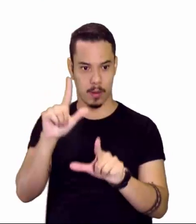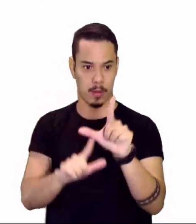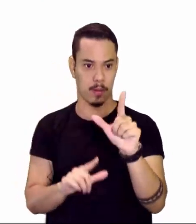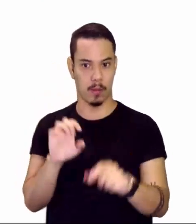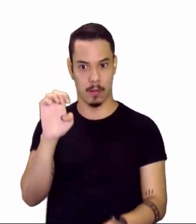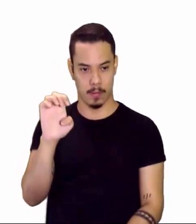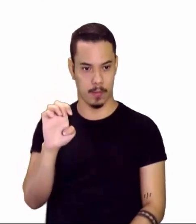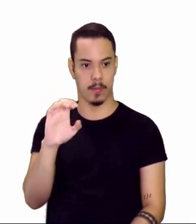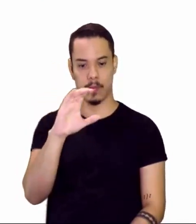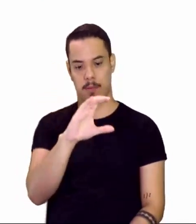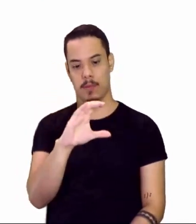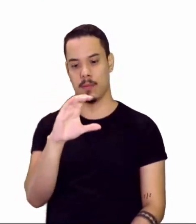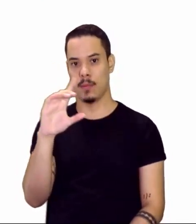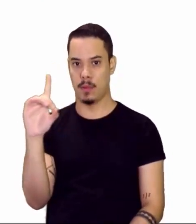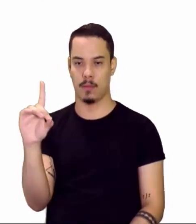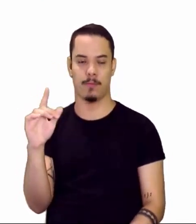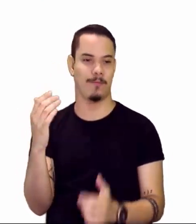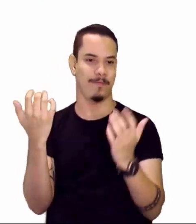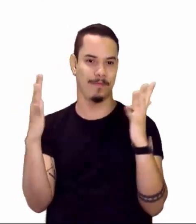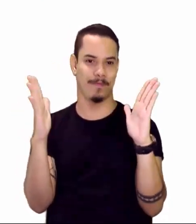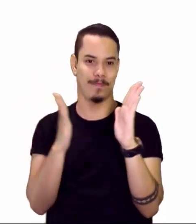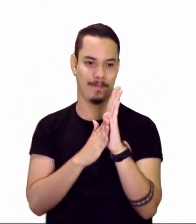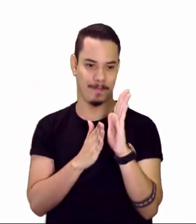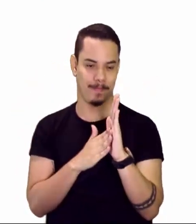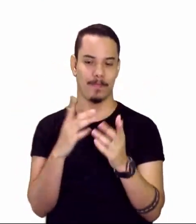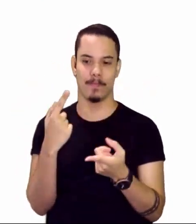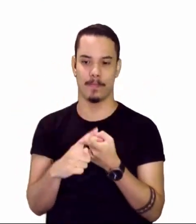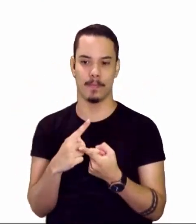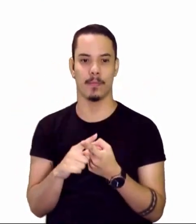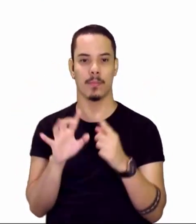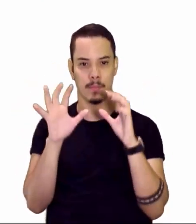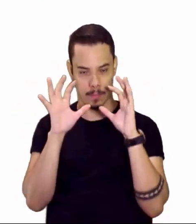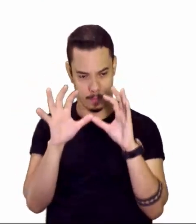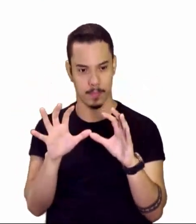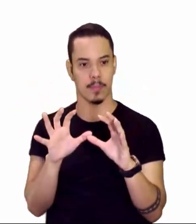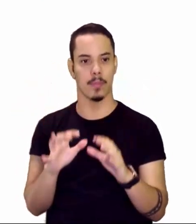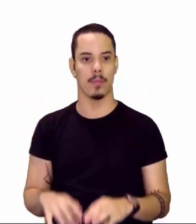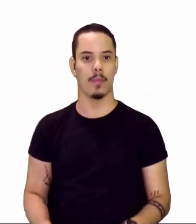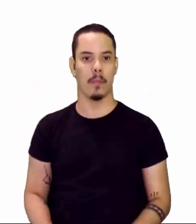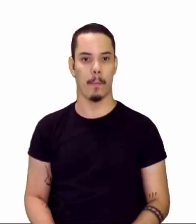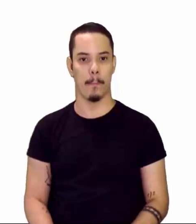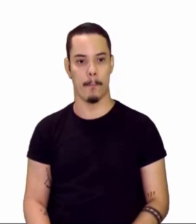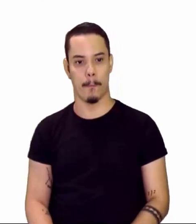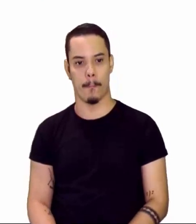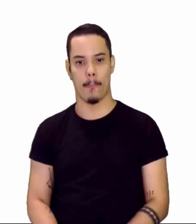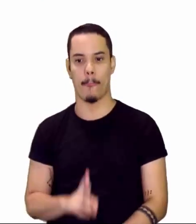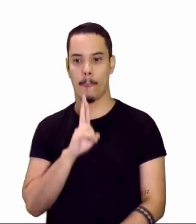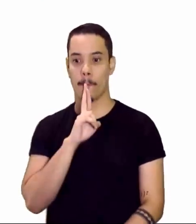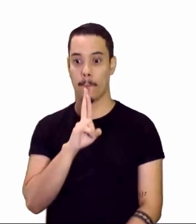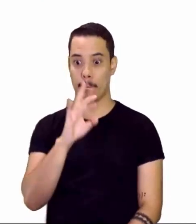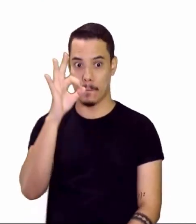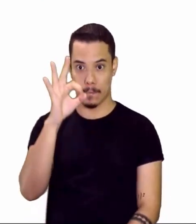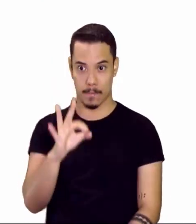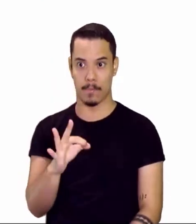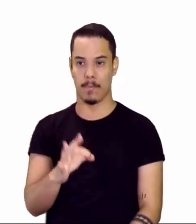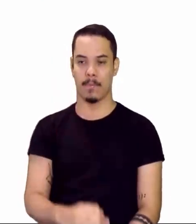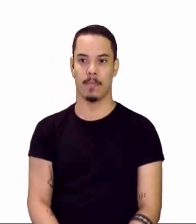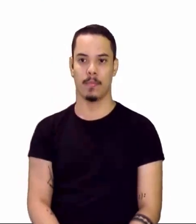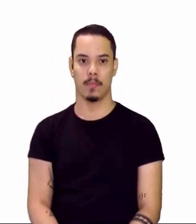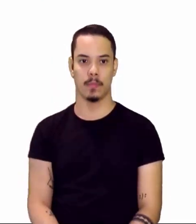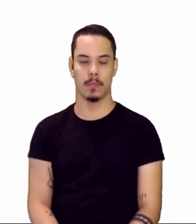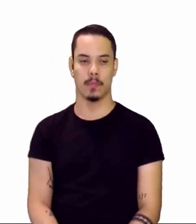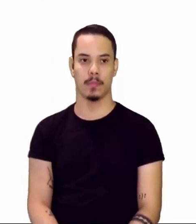meu caro aluno, parabéns, porque você está com a resposta correta,